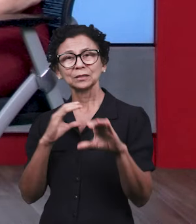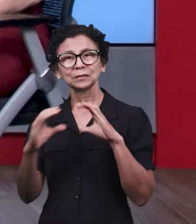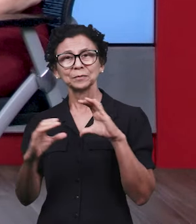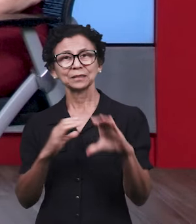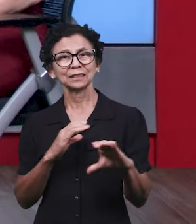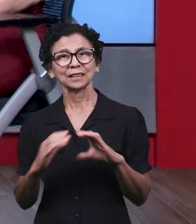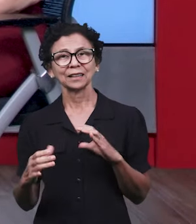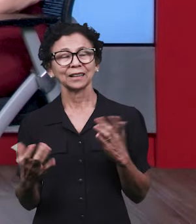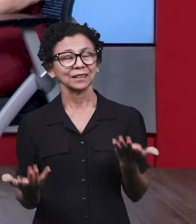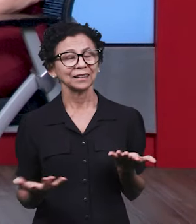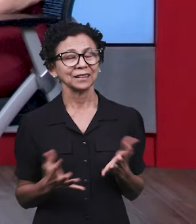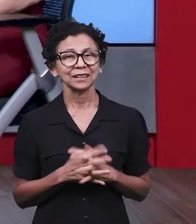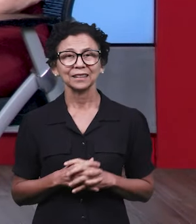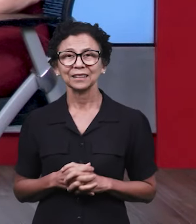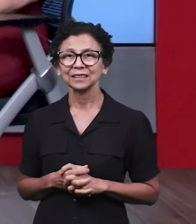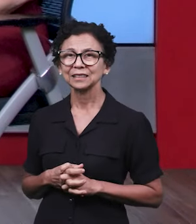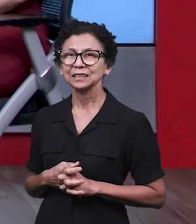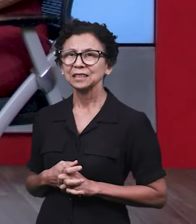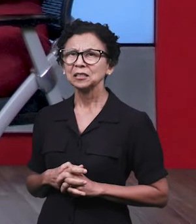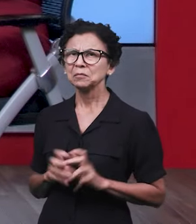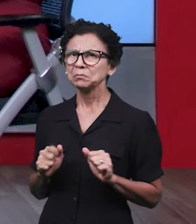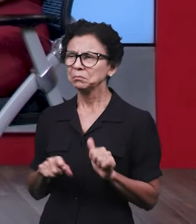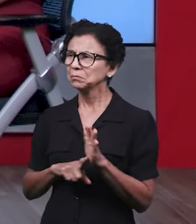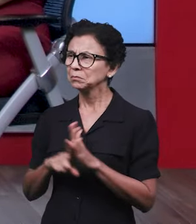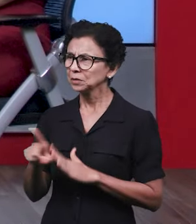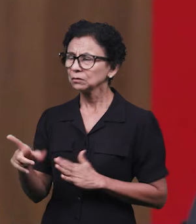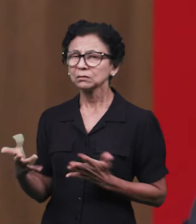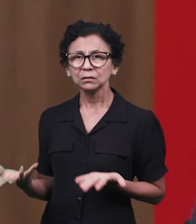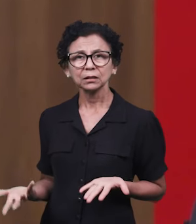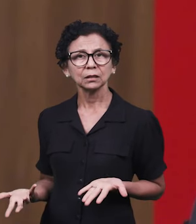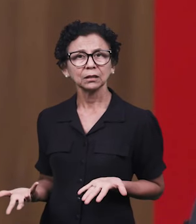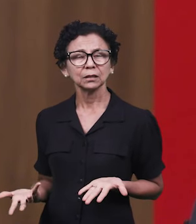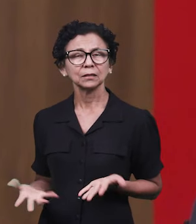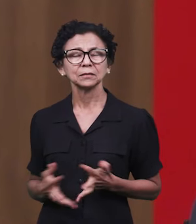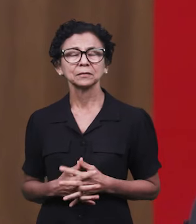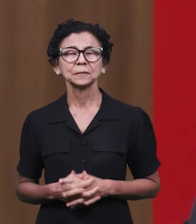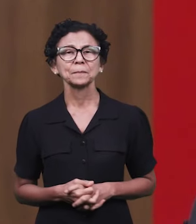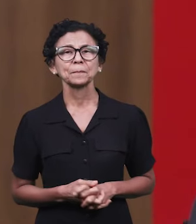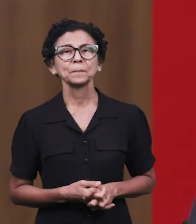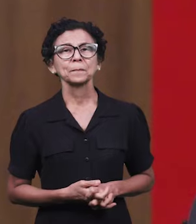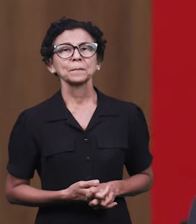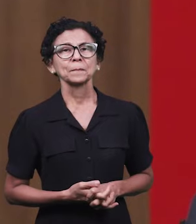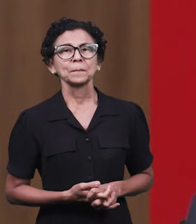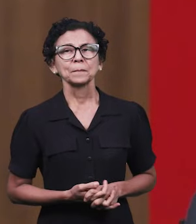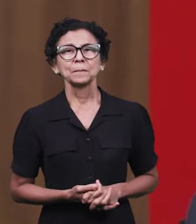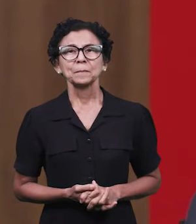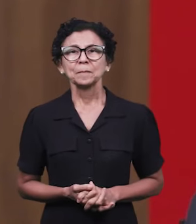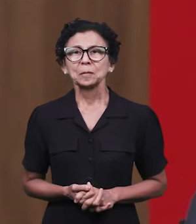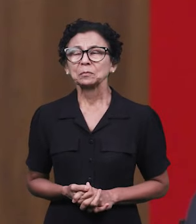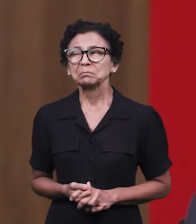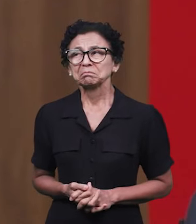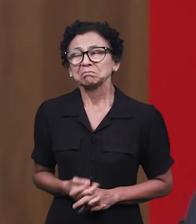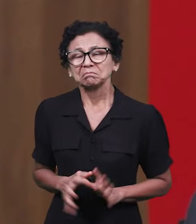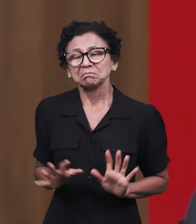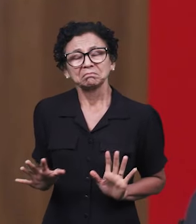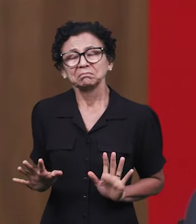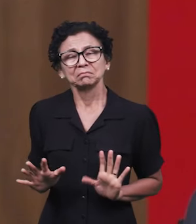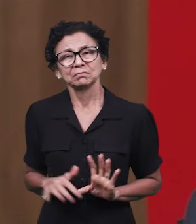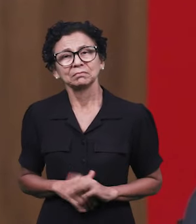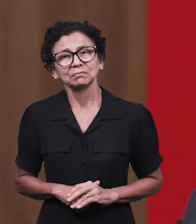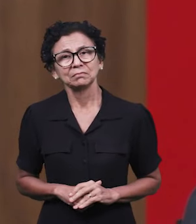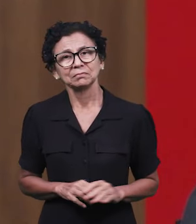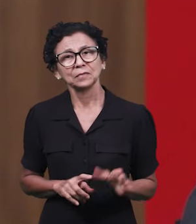você. Né? Ele vai falar, você pode fazer pergunta, não é? Eles não têm nenhuma restrição na resposta. Se